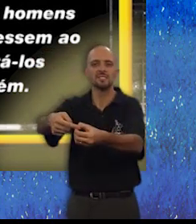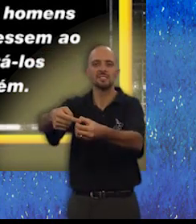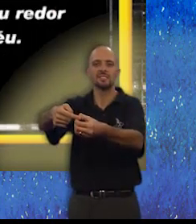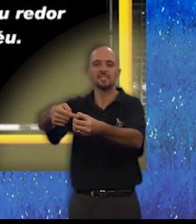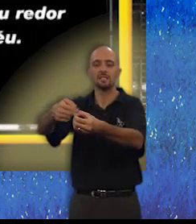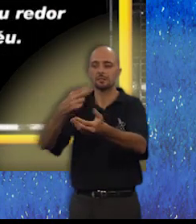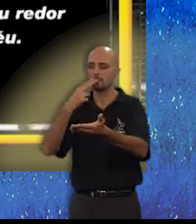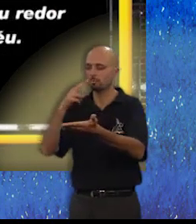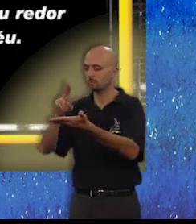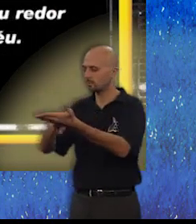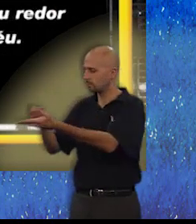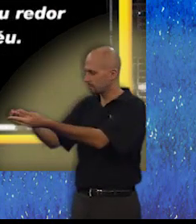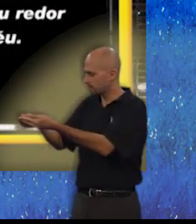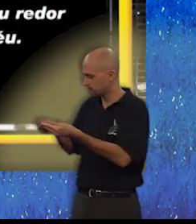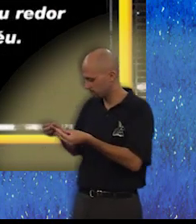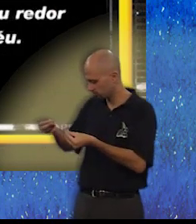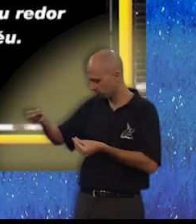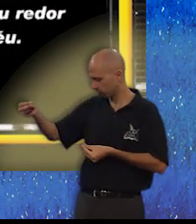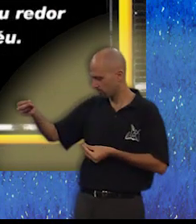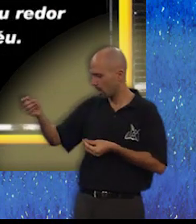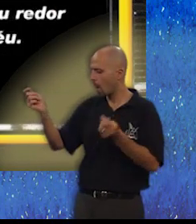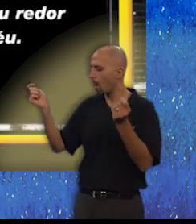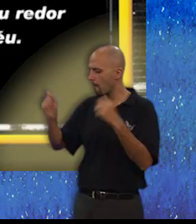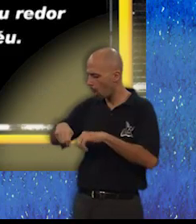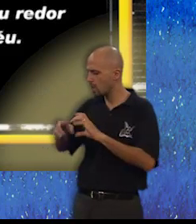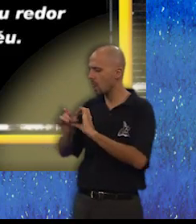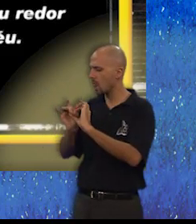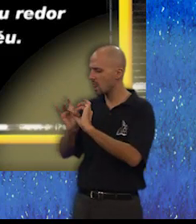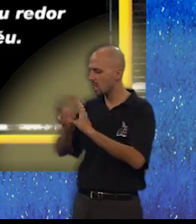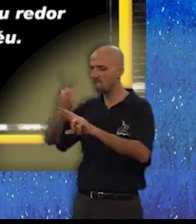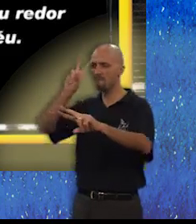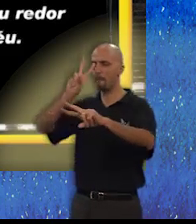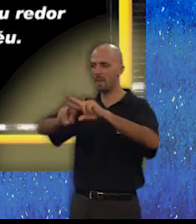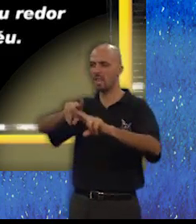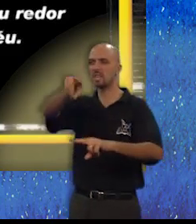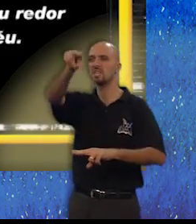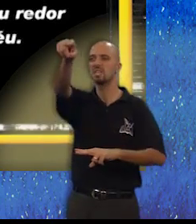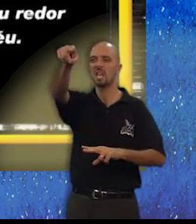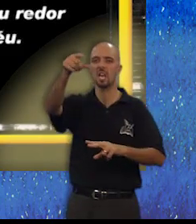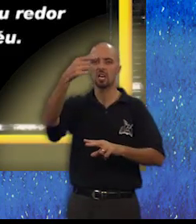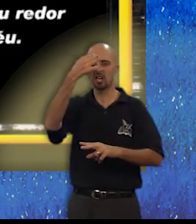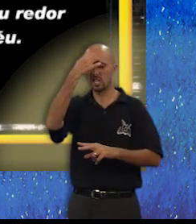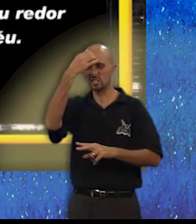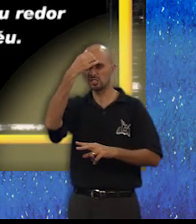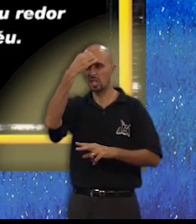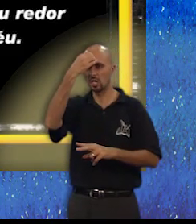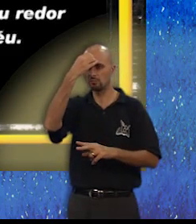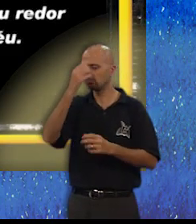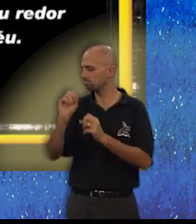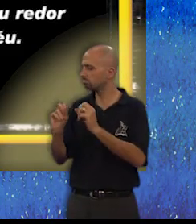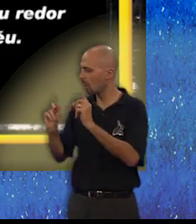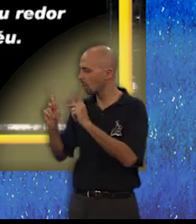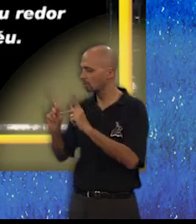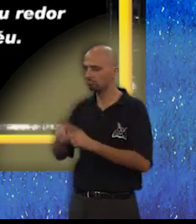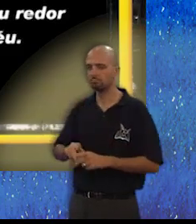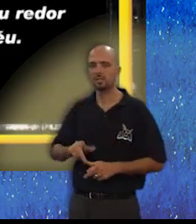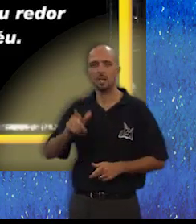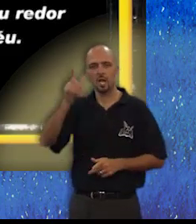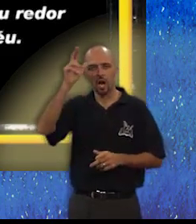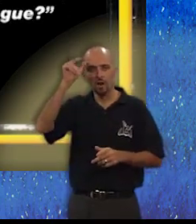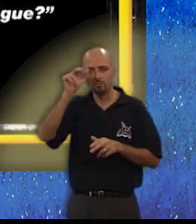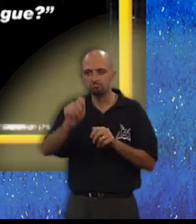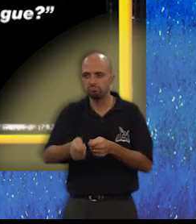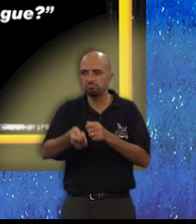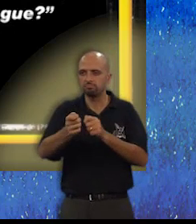Jerusalém. Seguindo ele estrada fora, ao aproximar-se de Damasco, subitamente uma luz do céu brilhou ao seu